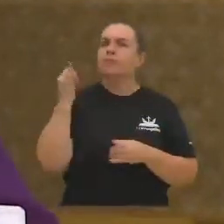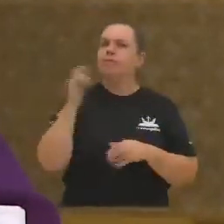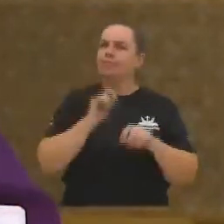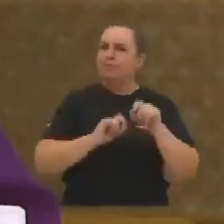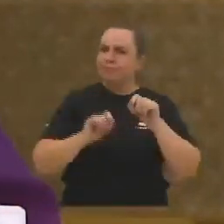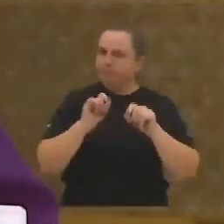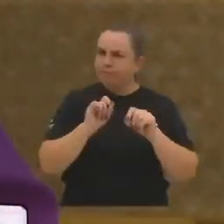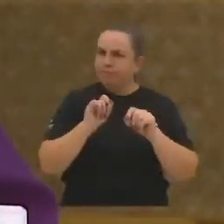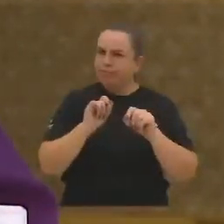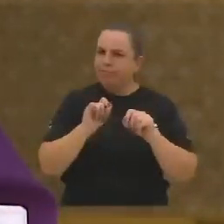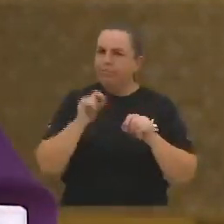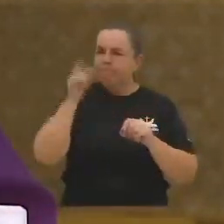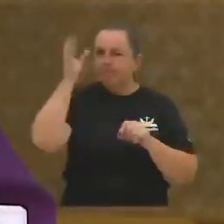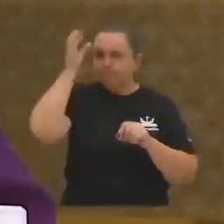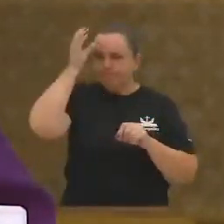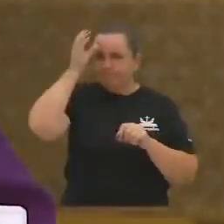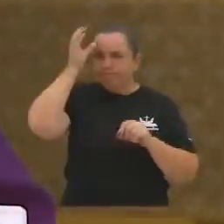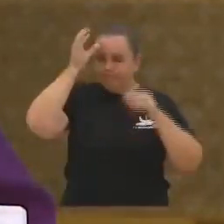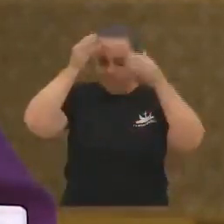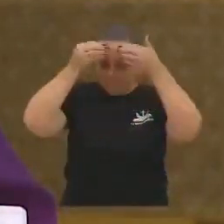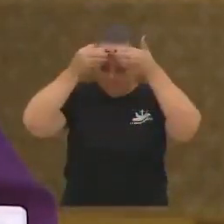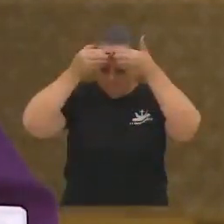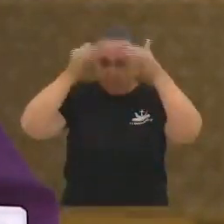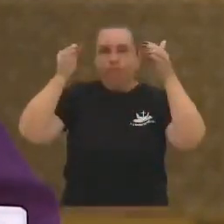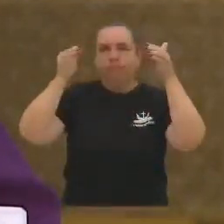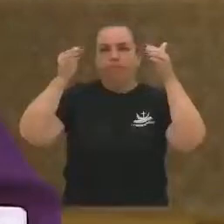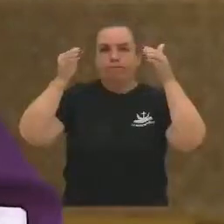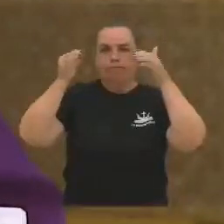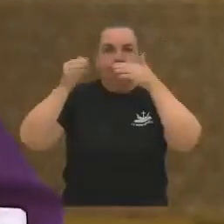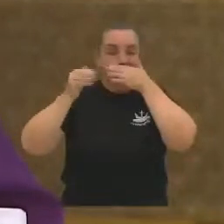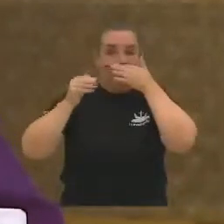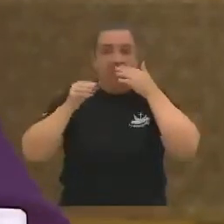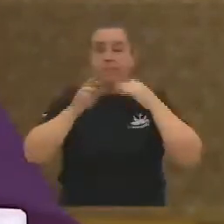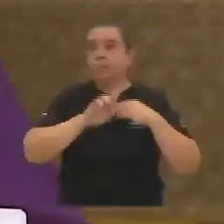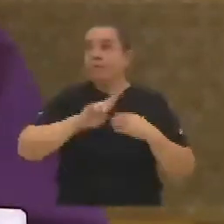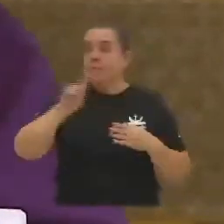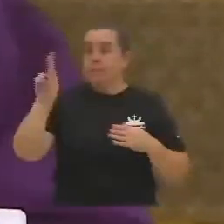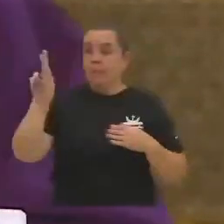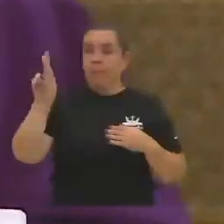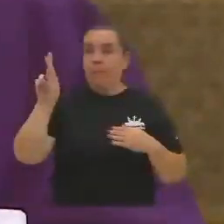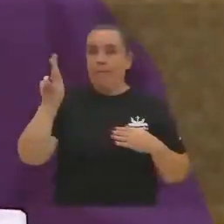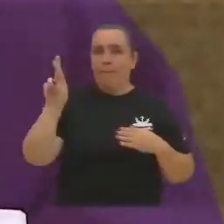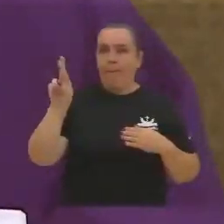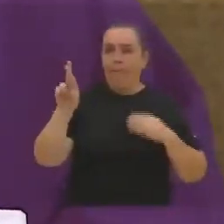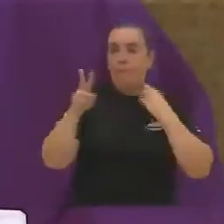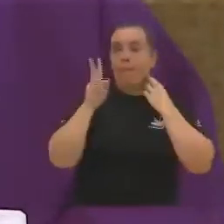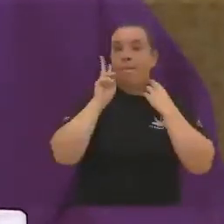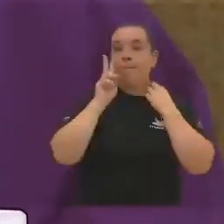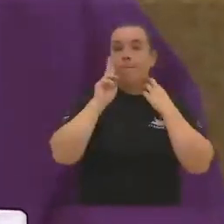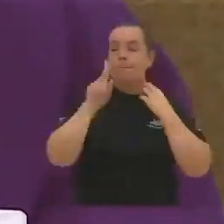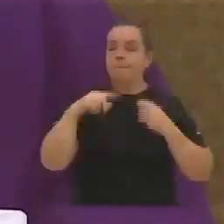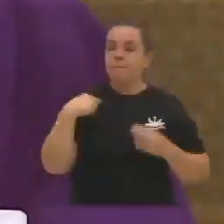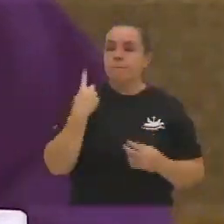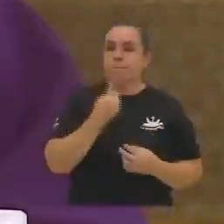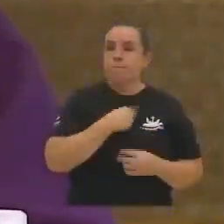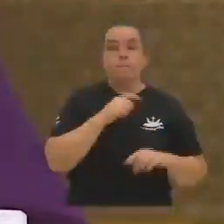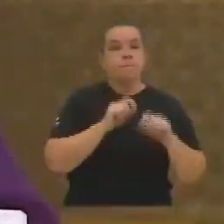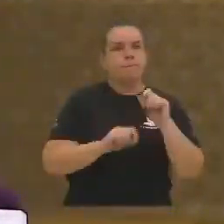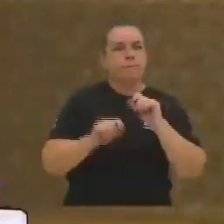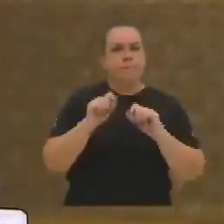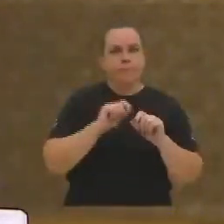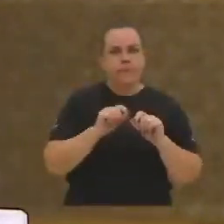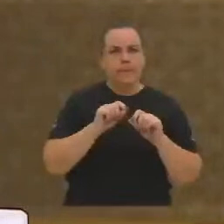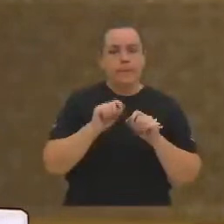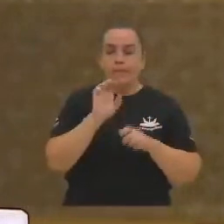para abrir a nossa consciência. O Senhor nos recorda de que